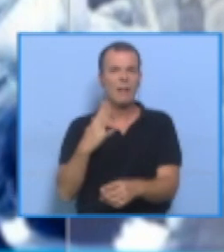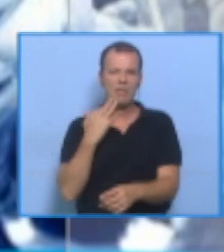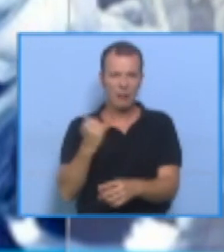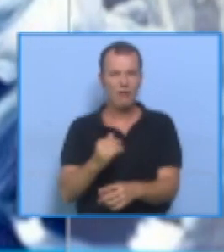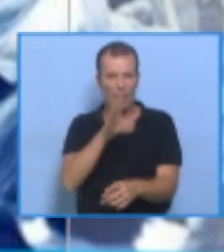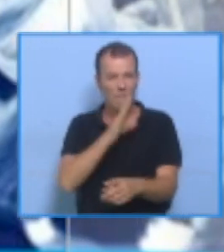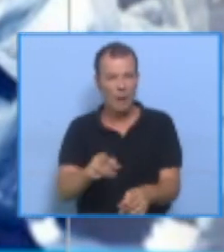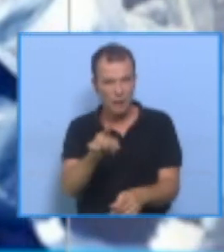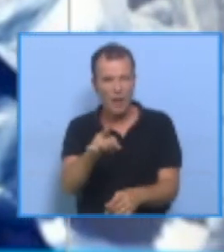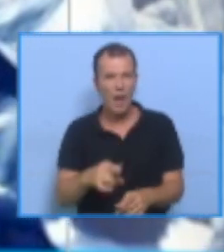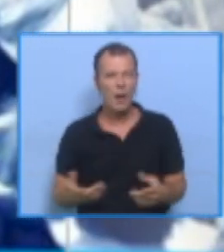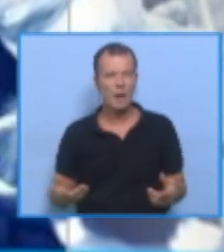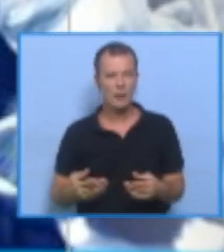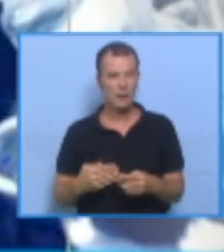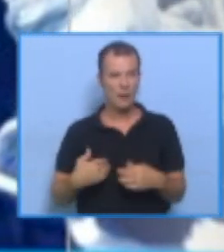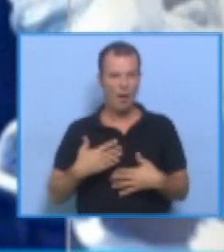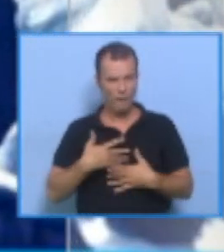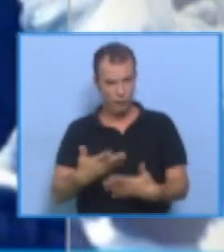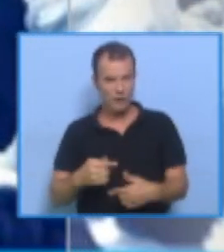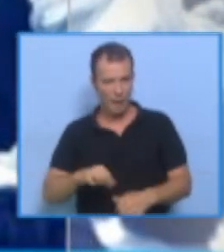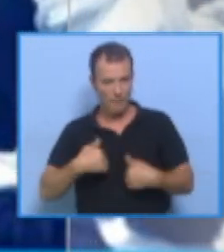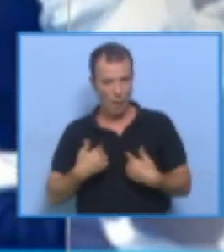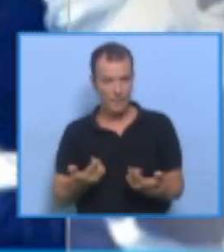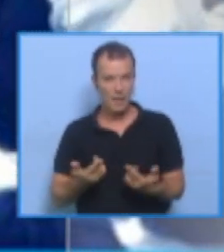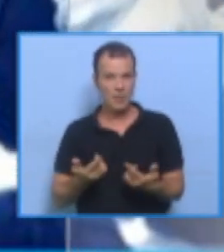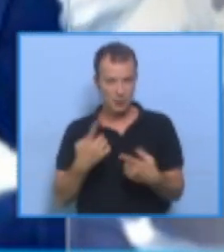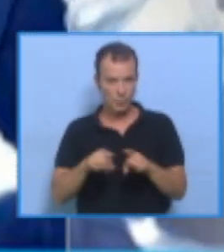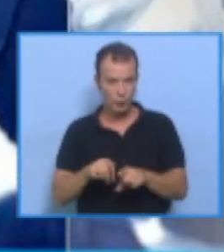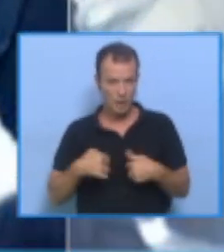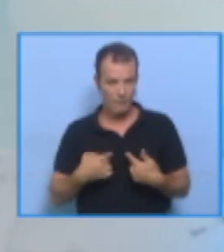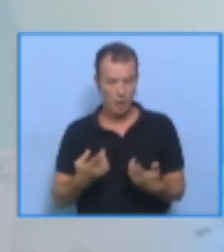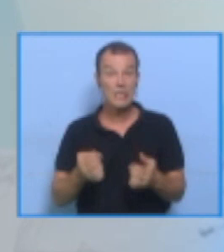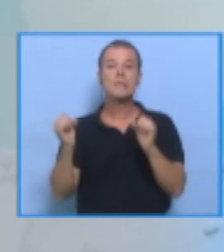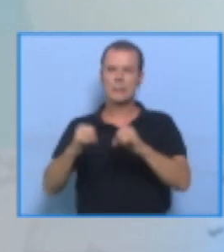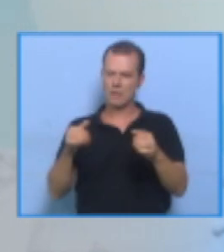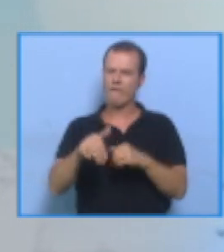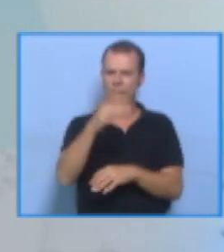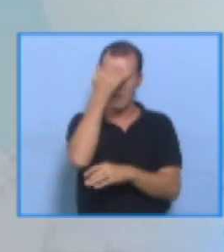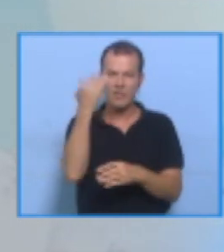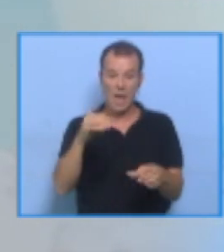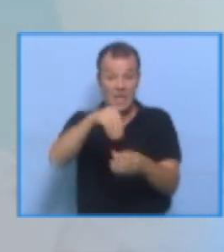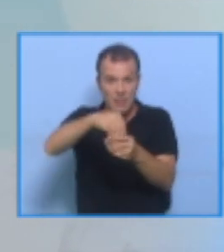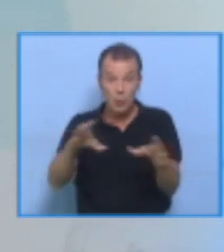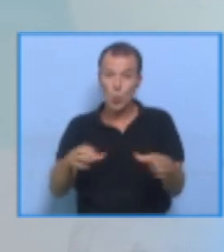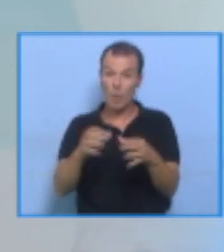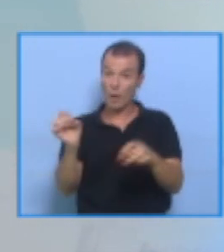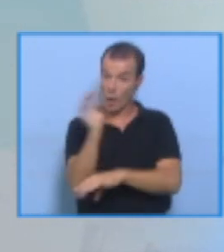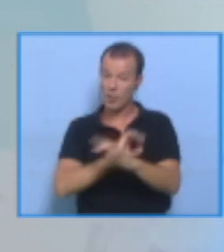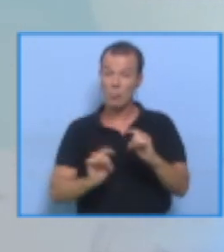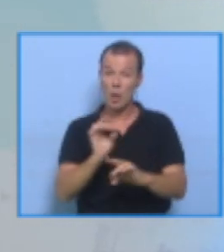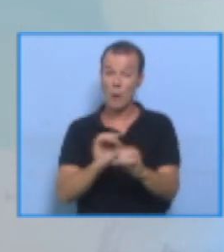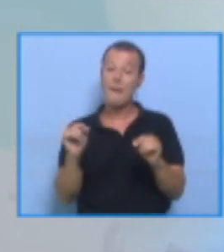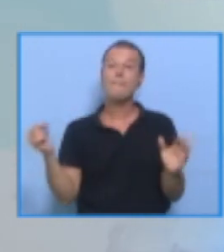valer essa intencionalidade governativa que ela expressou. Eu acho que vai expressou. ser difícil, sim. Dentro do Parlamento Europeu, menos difícil, porque